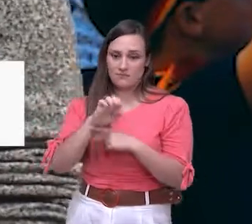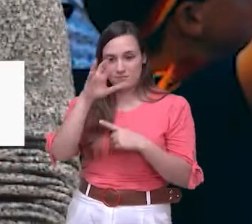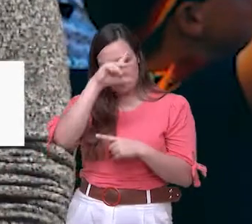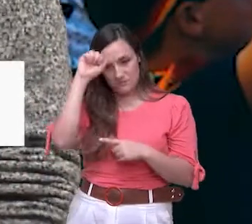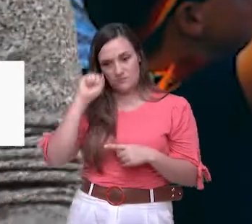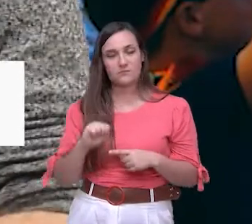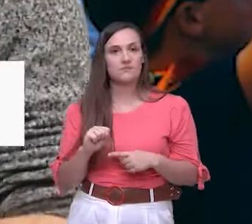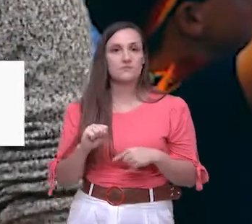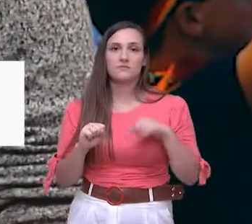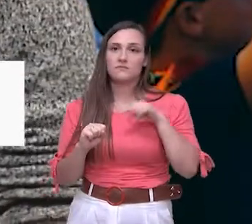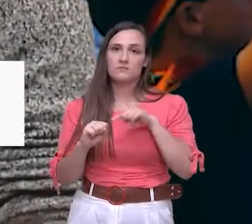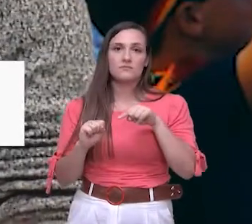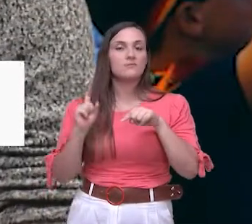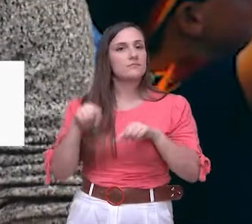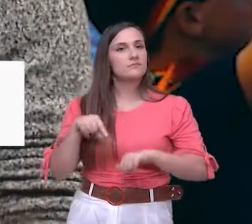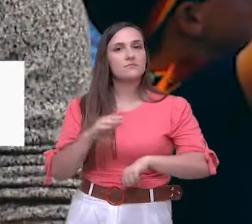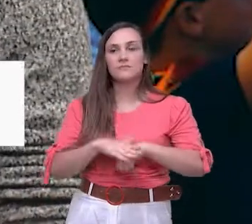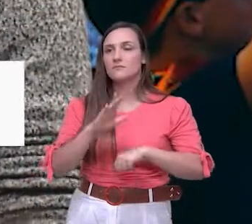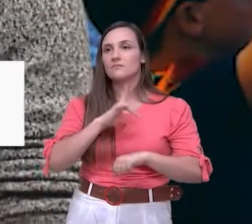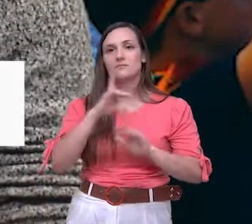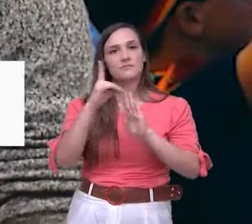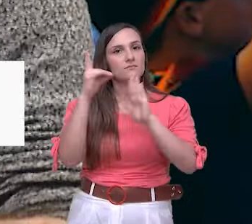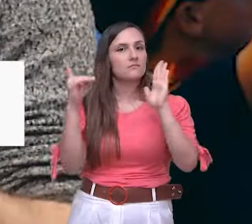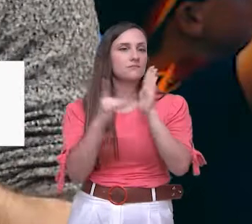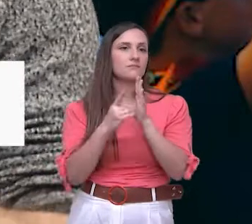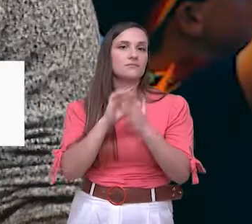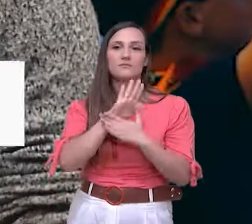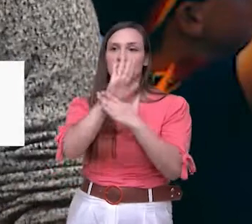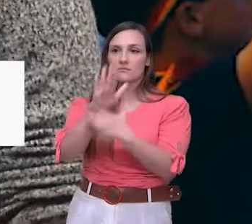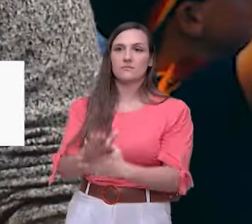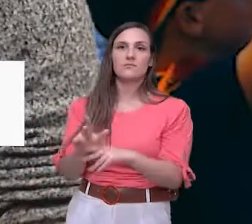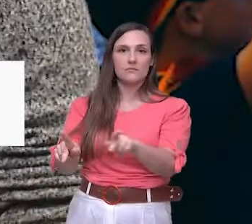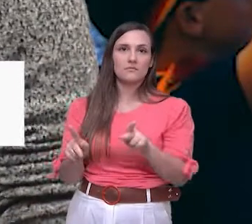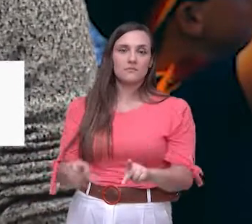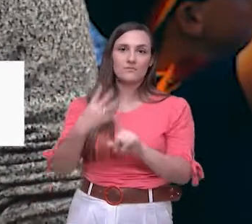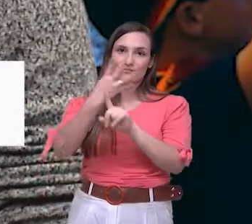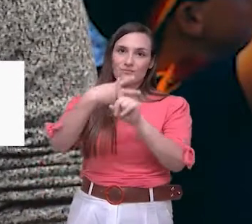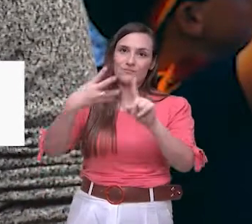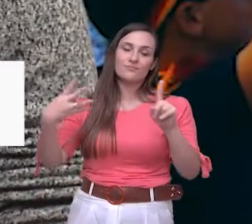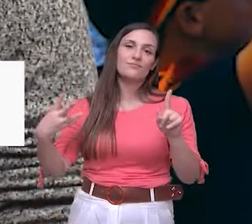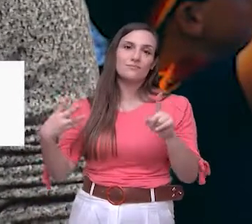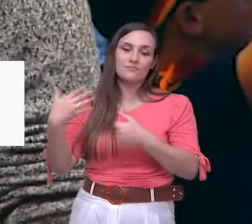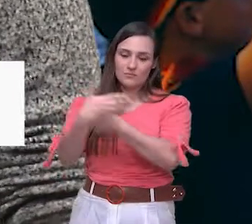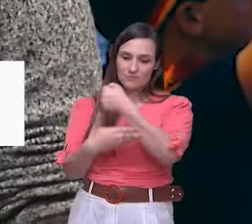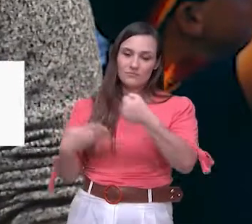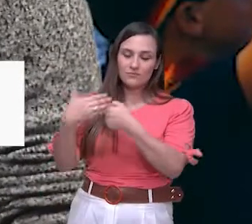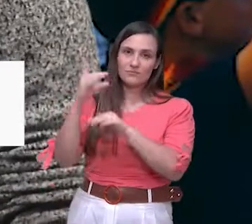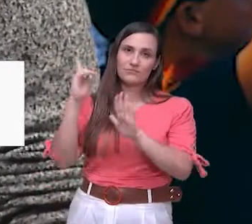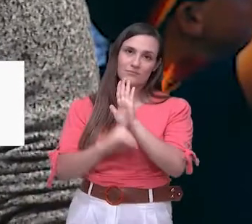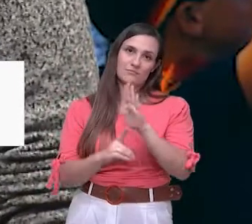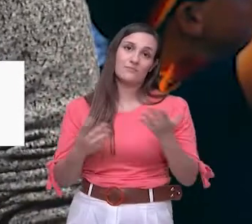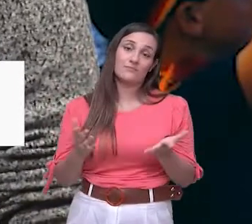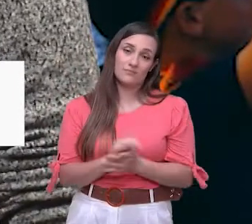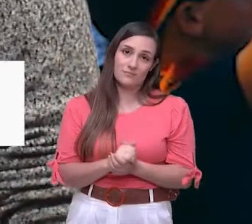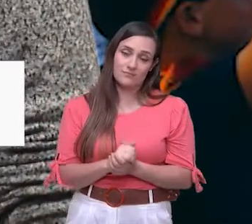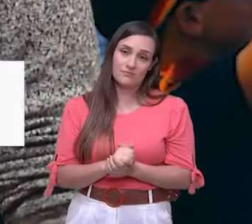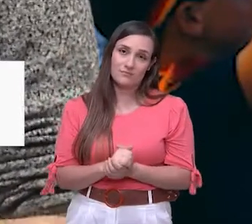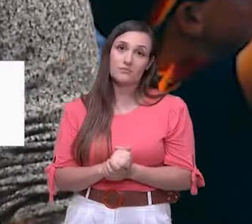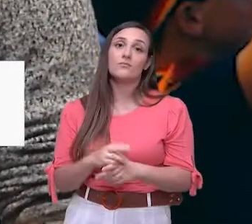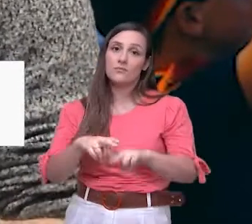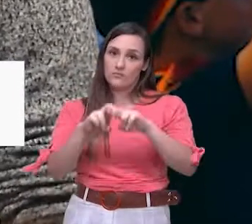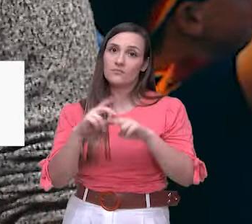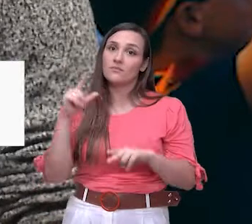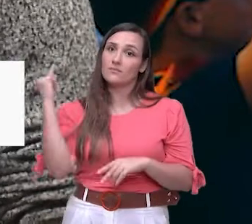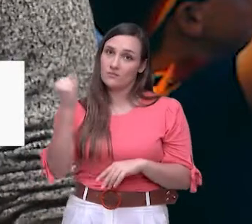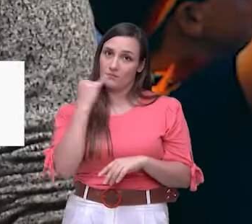Mato Grosso do Sul por exemplo é o estado que mais tem decretos a favor da população LGBT protegendo esses direitos